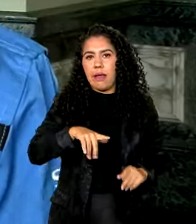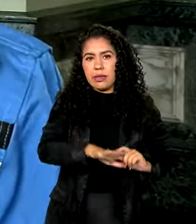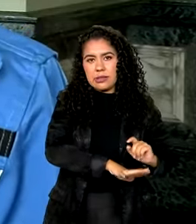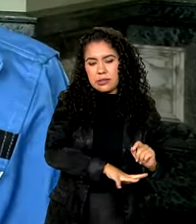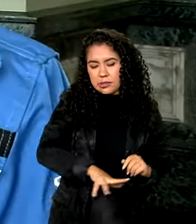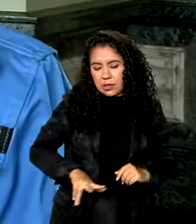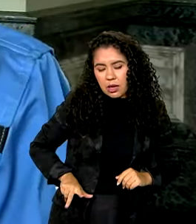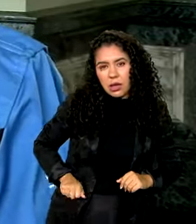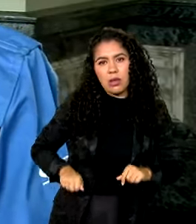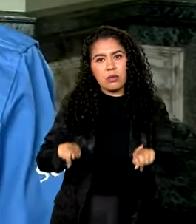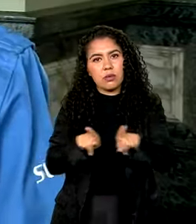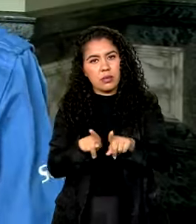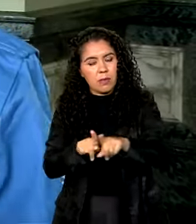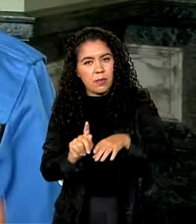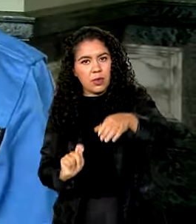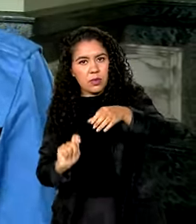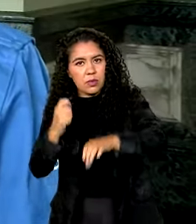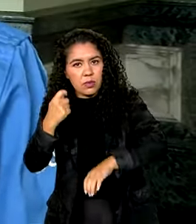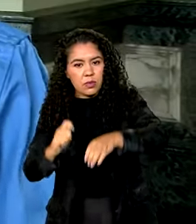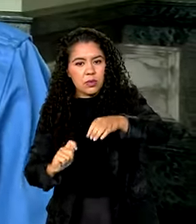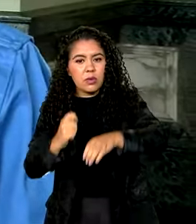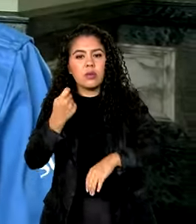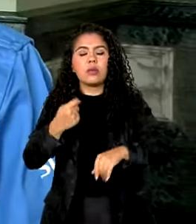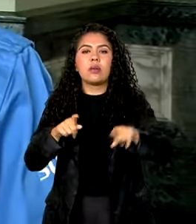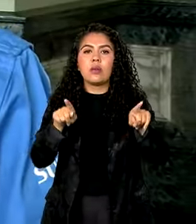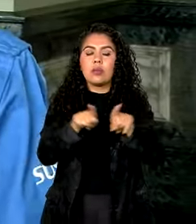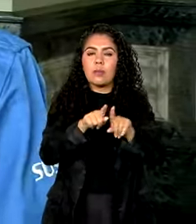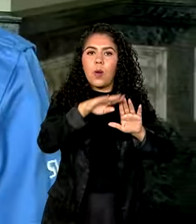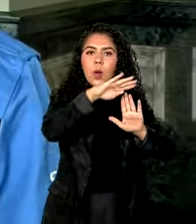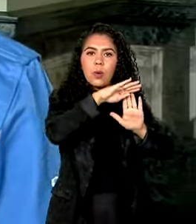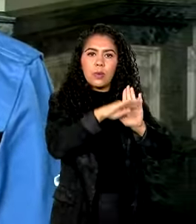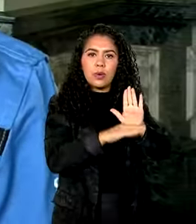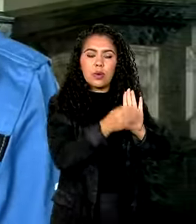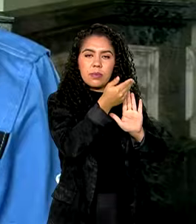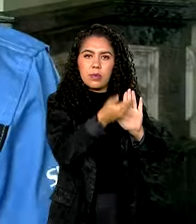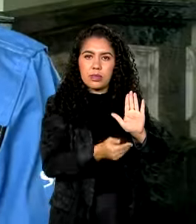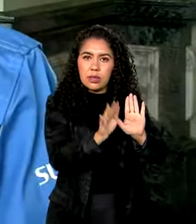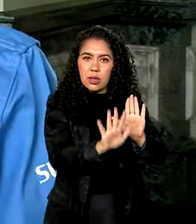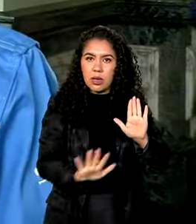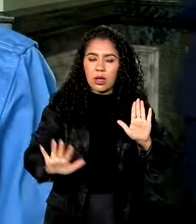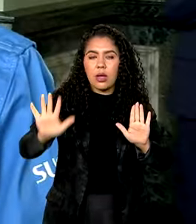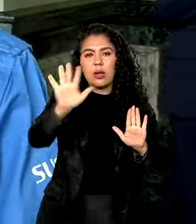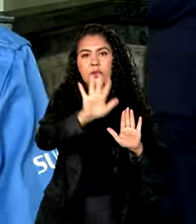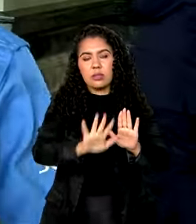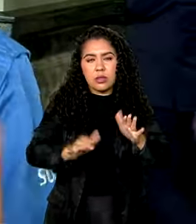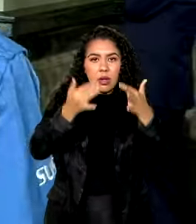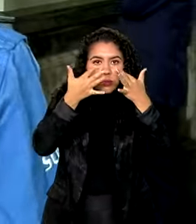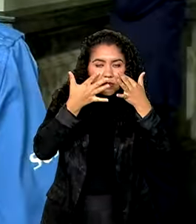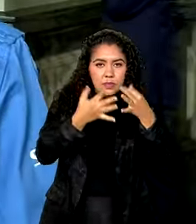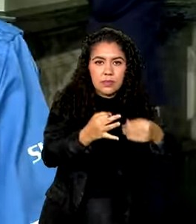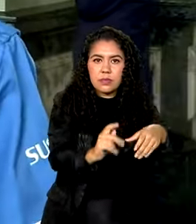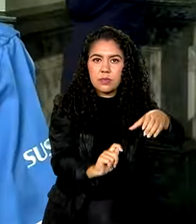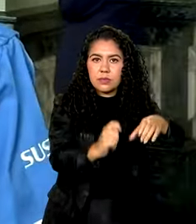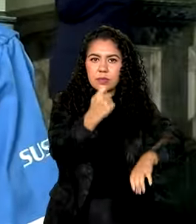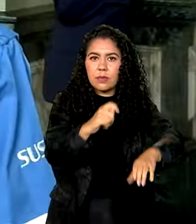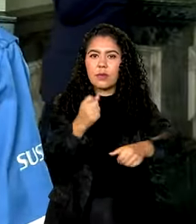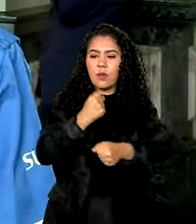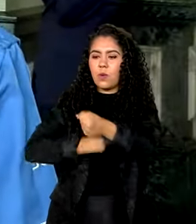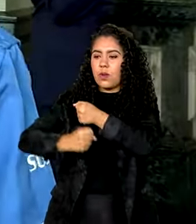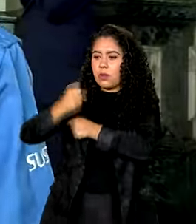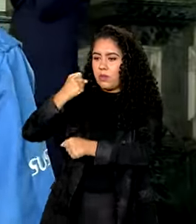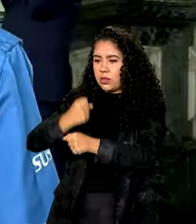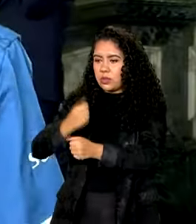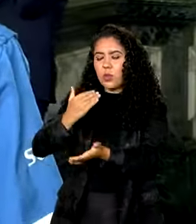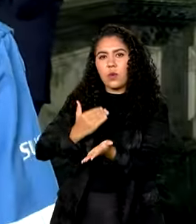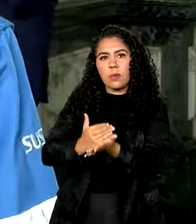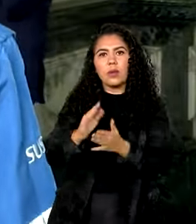e população quilombola. Então, a gente falou do PNGTAC, que é o Plano Nacional de Gestão Territorial Quilombola, né, que a gente está trabalhando desde o ano passado. Então, a